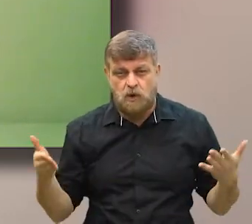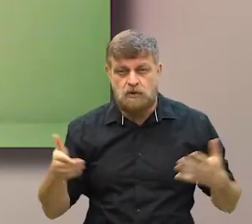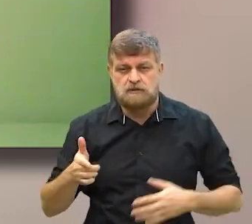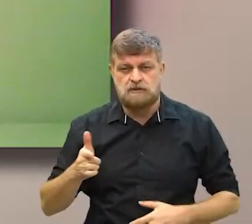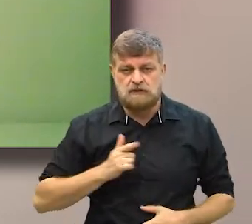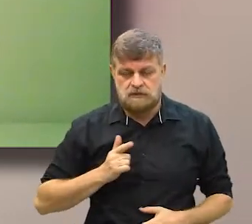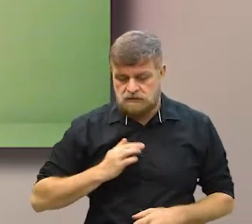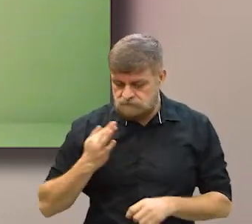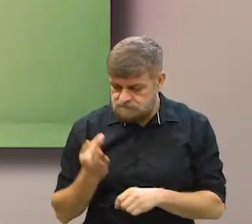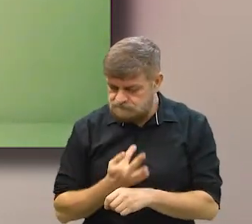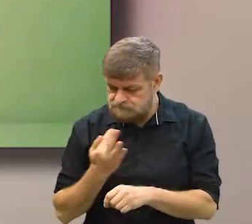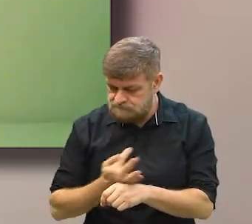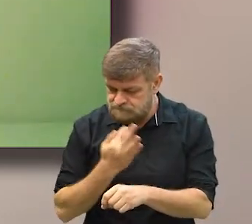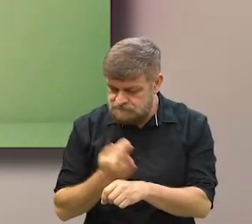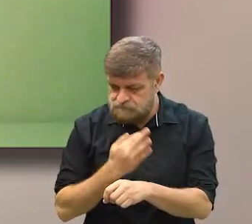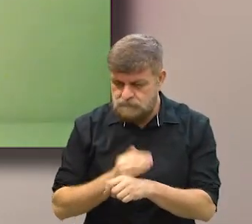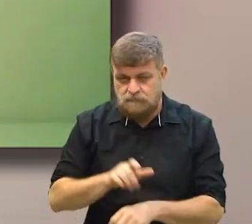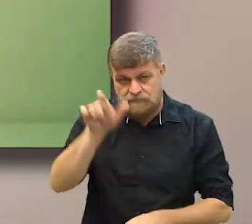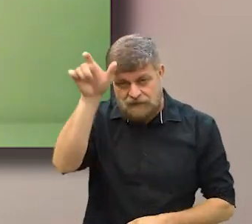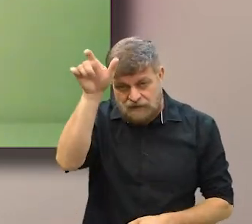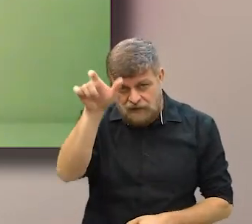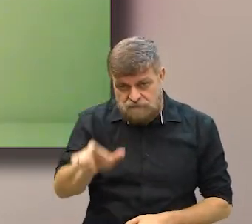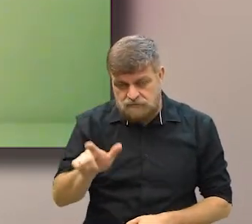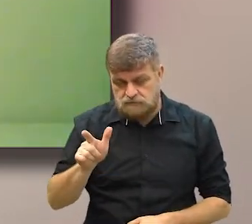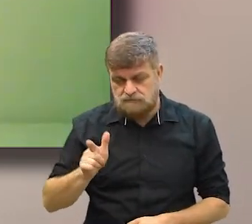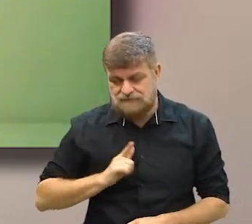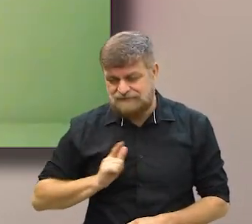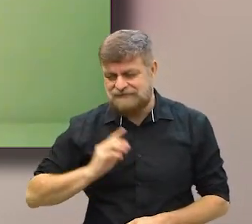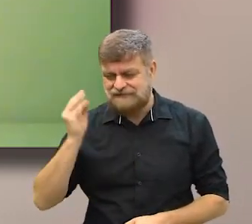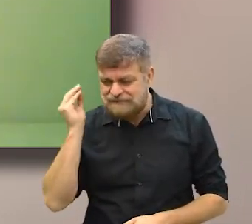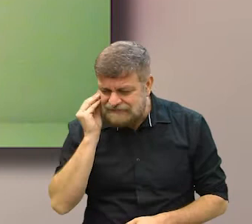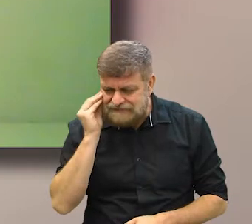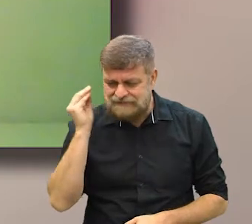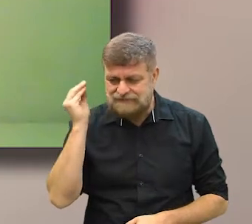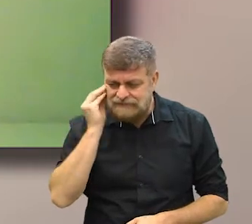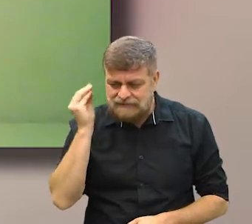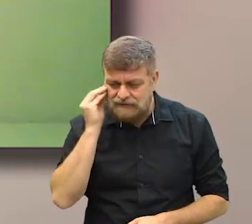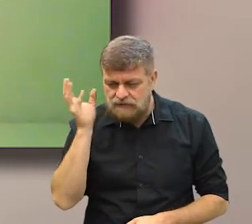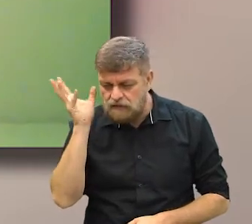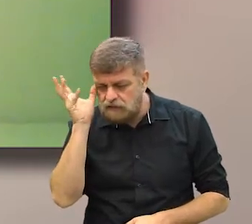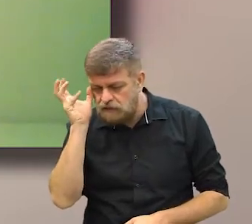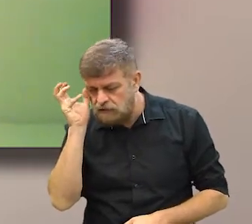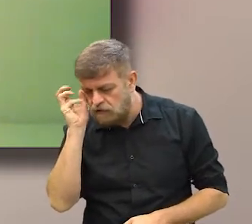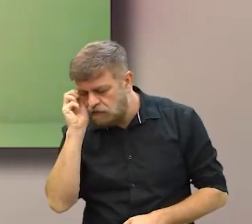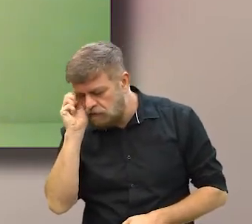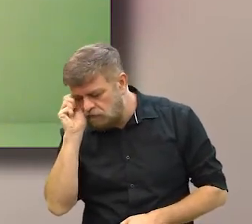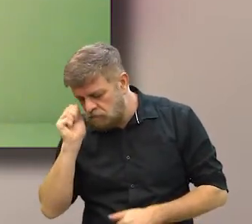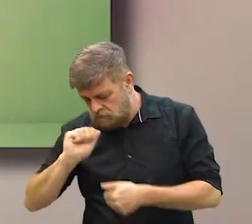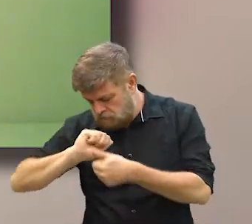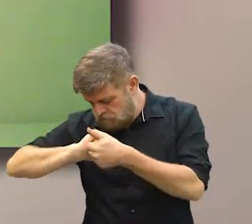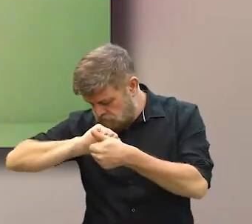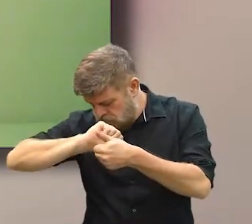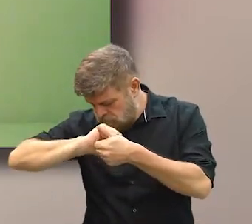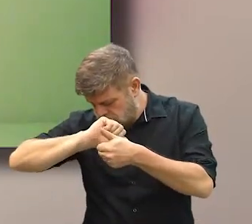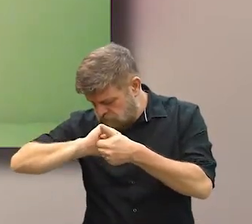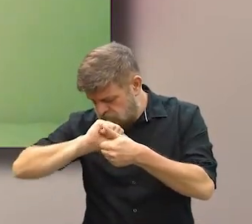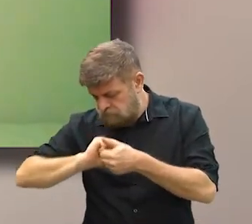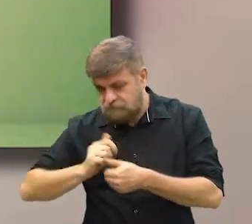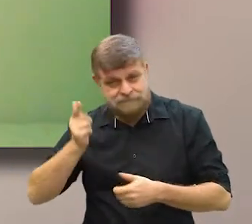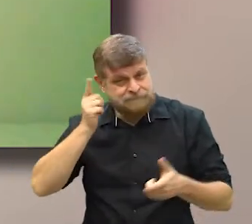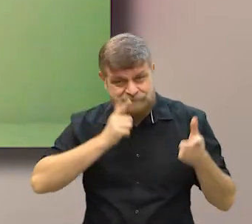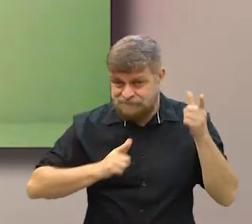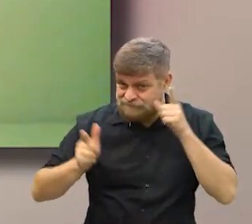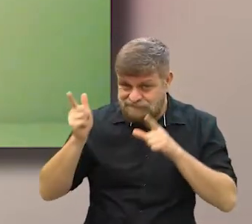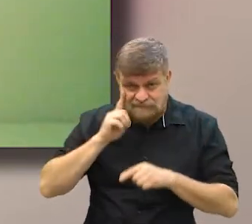uma resiliência maior do indivíduo e aqueles indivíduos que tentam cultivar um sono de boa qualidade, apesar de muito frequentemente